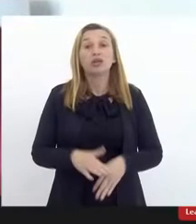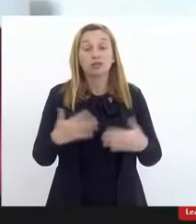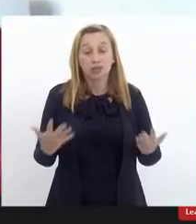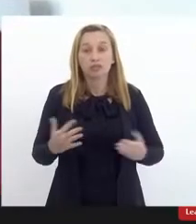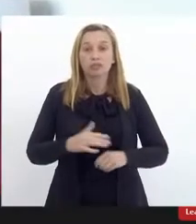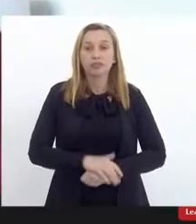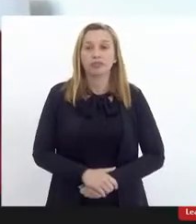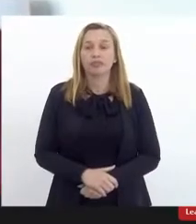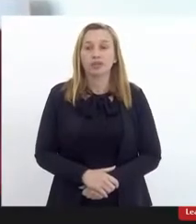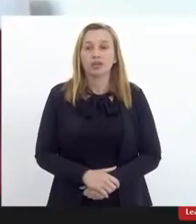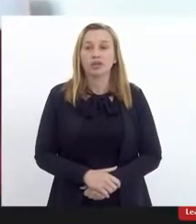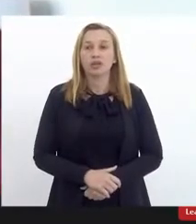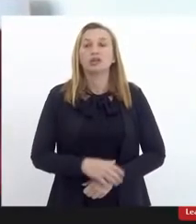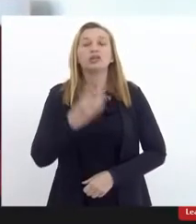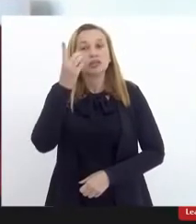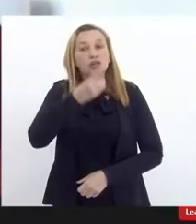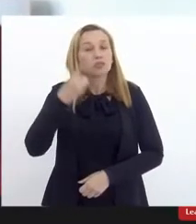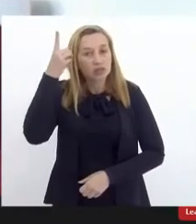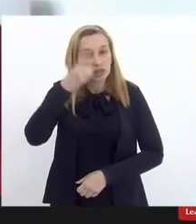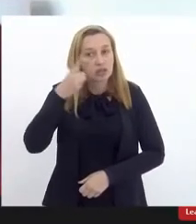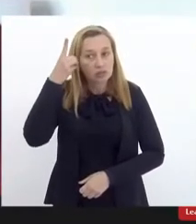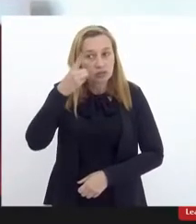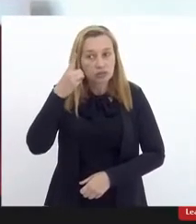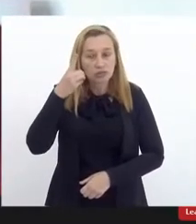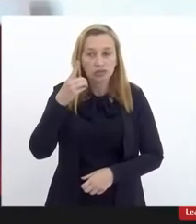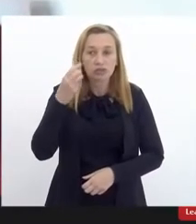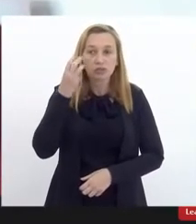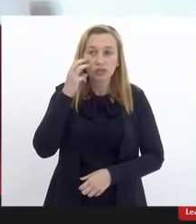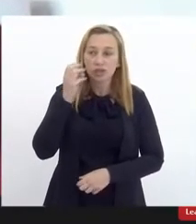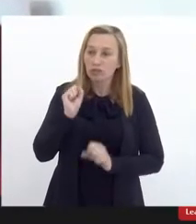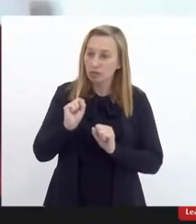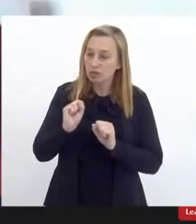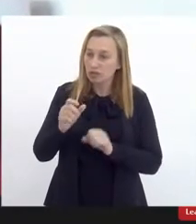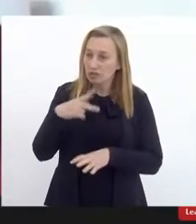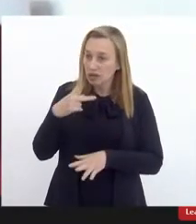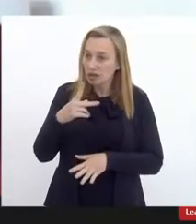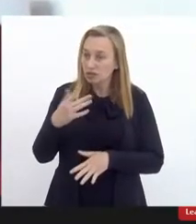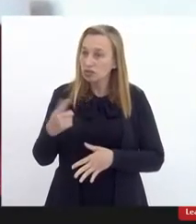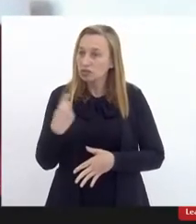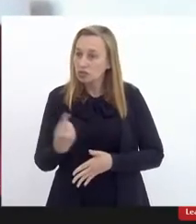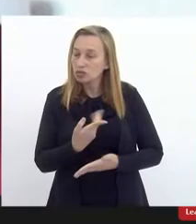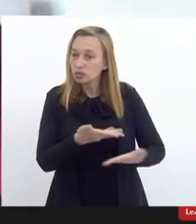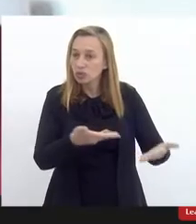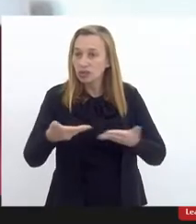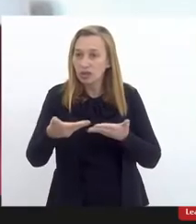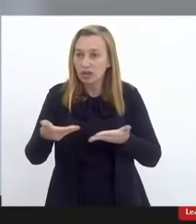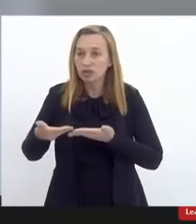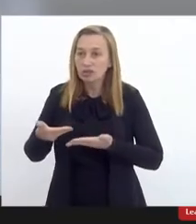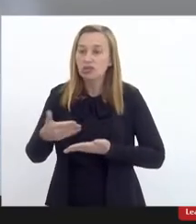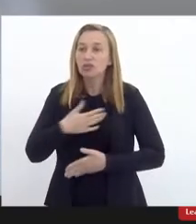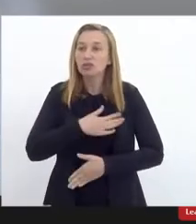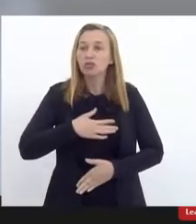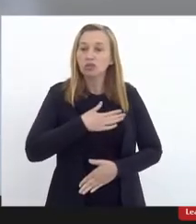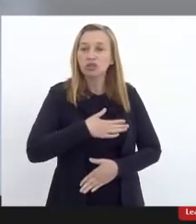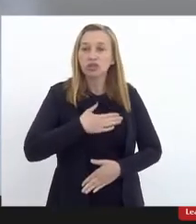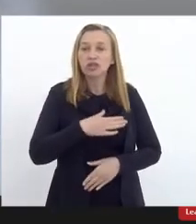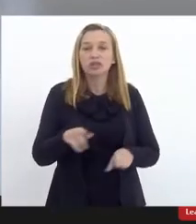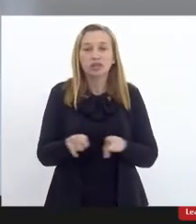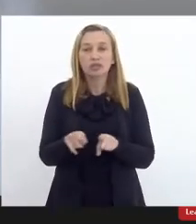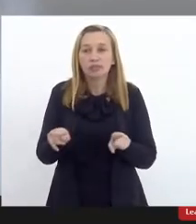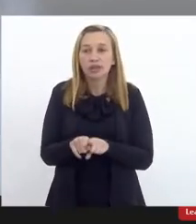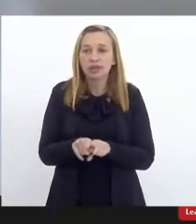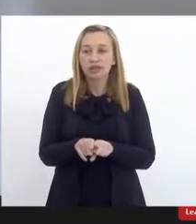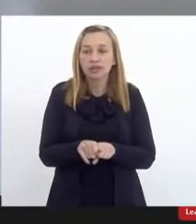Então, deputado Valdeque Carneiro, podemos passar a palavra para os nossos convidados. Eu gostaria de Você fazer também também, quer deputado.